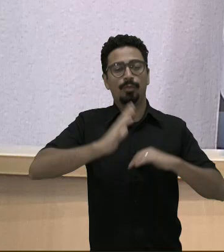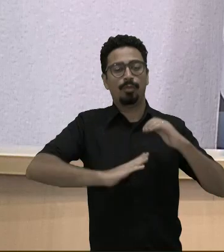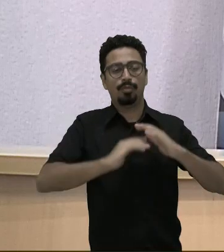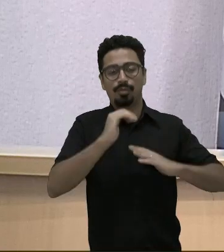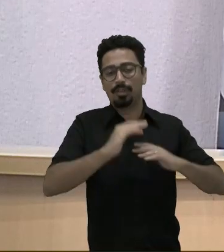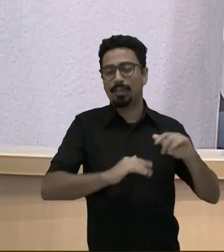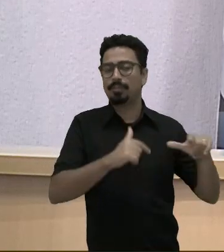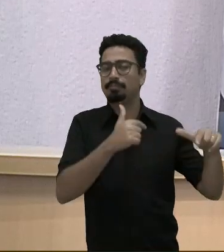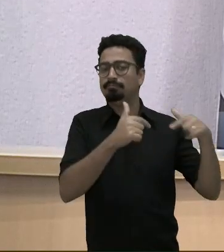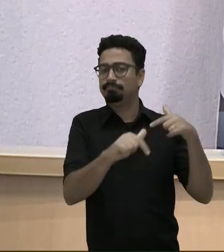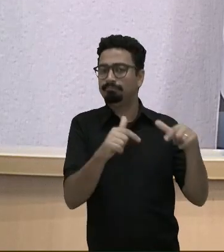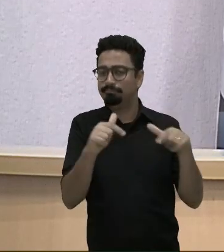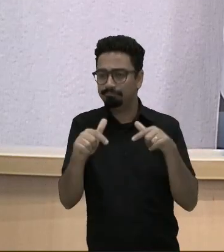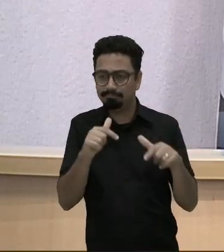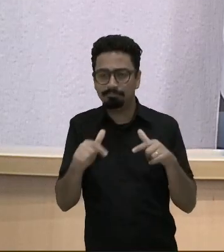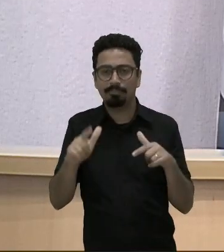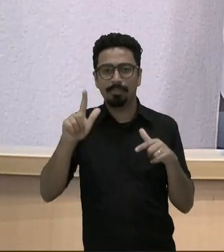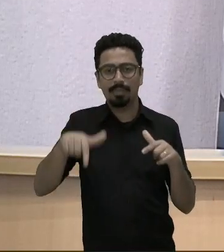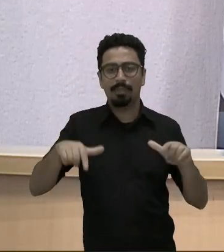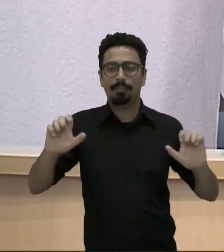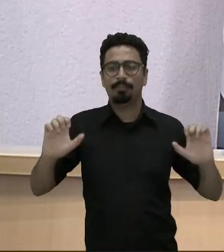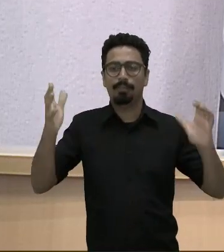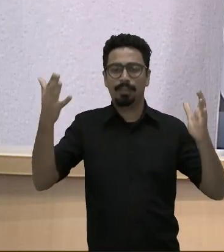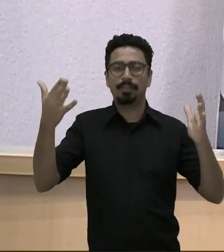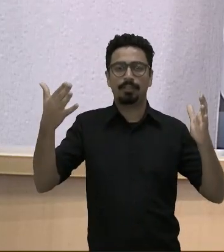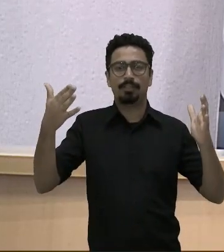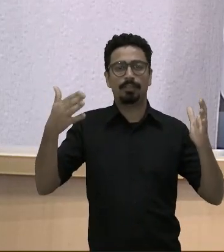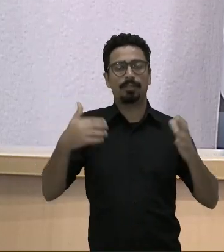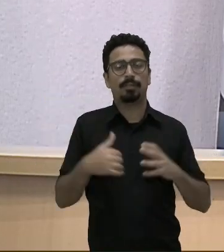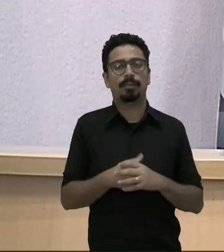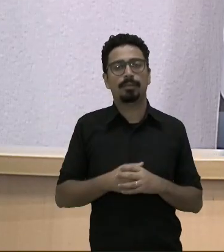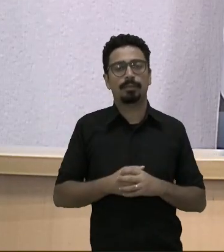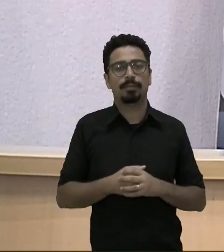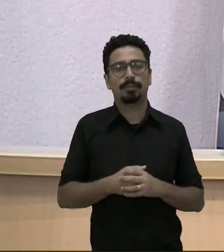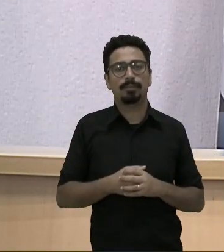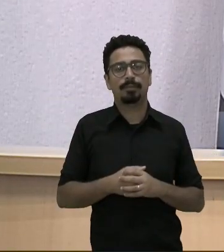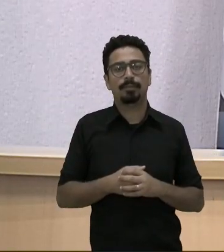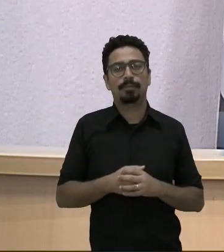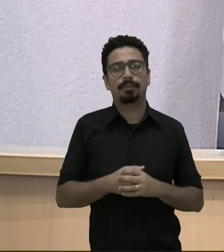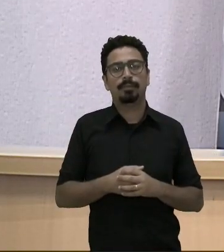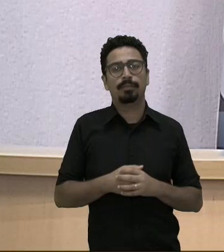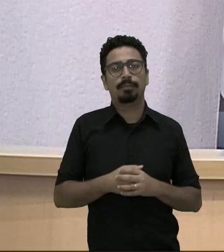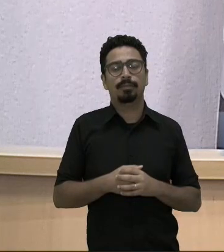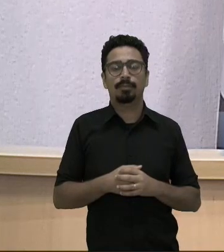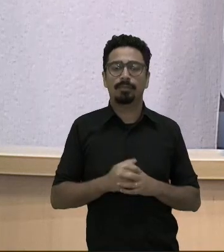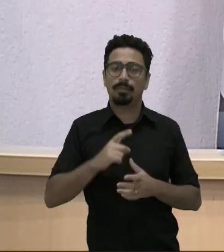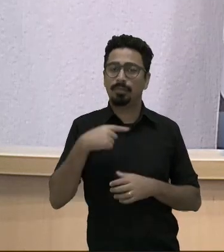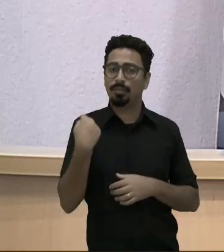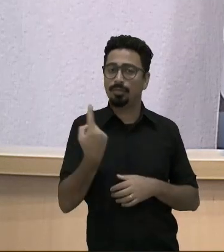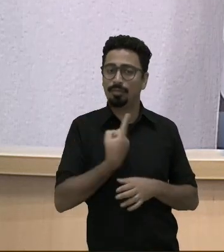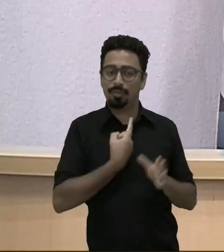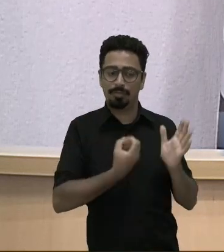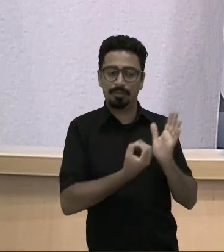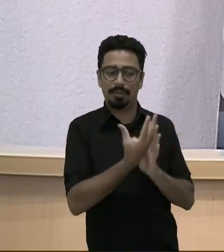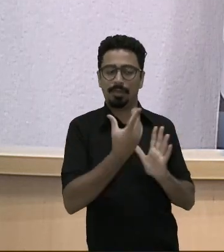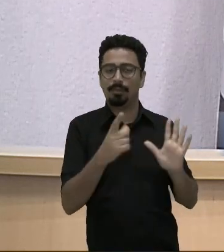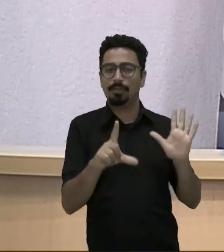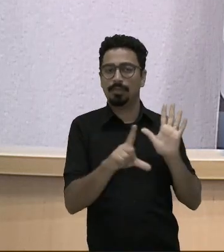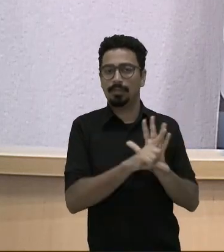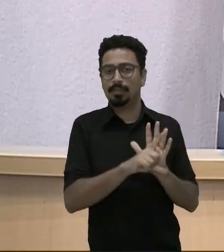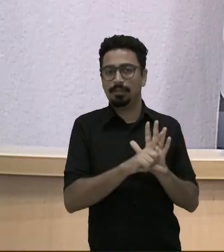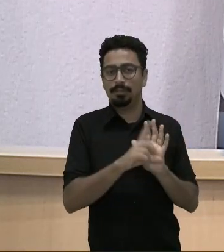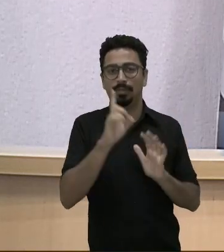que trabalham em festas, eventos e seminários, tá? Quando a gente criou essa lei, dia